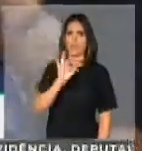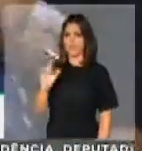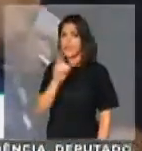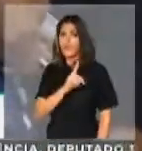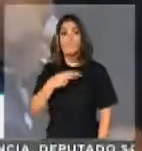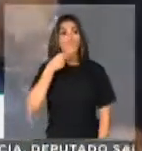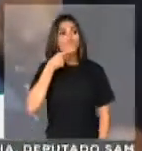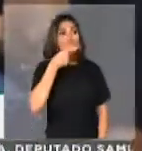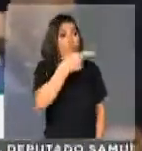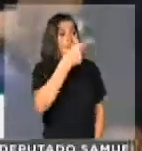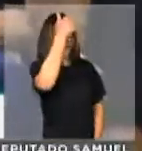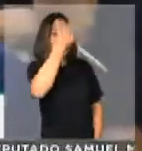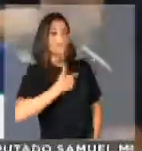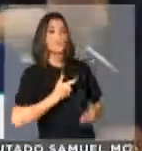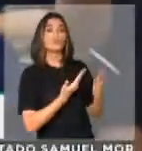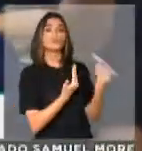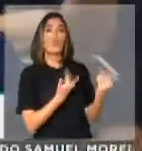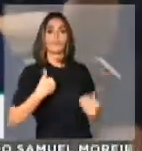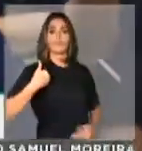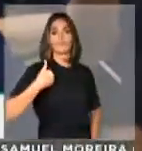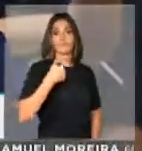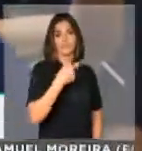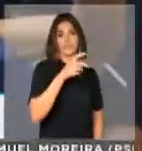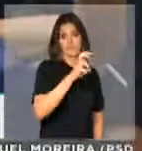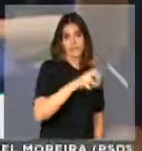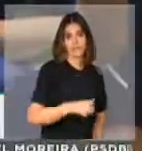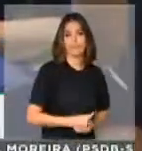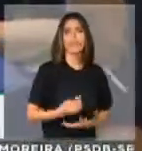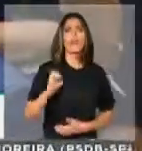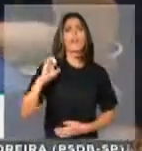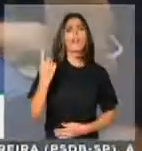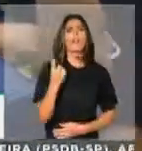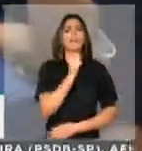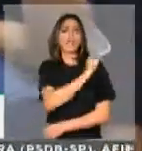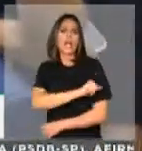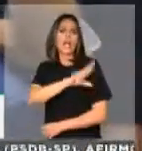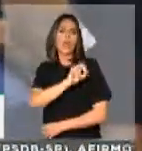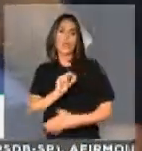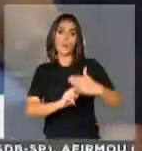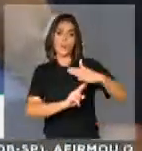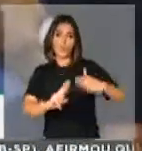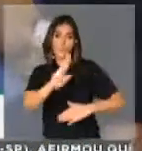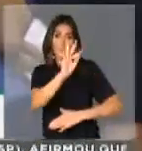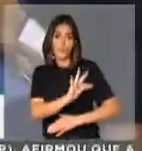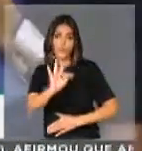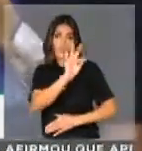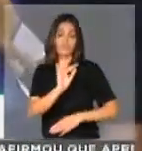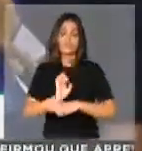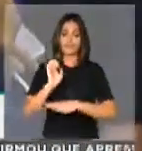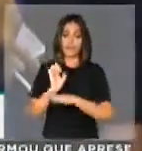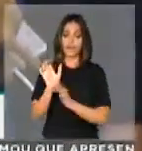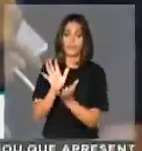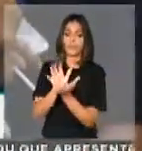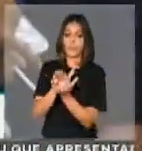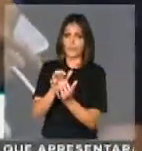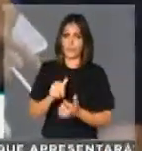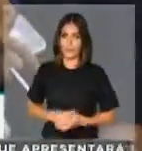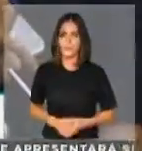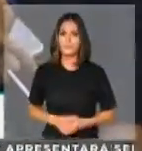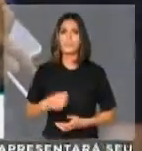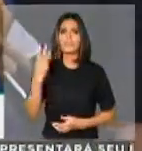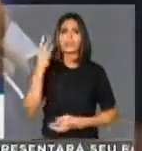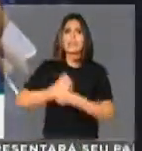como um jovem de 25 anos, que há 2 anos atrás era estudante da Universidade Federal do meu estado. Há 3 anos atrás